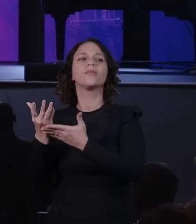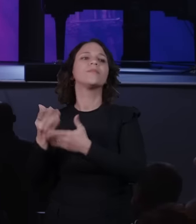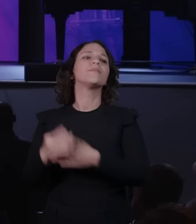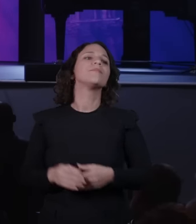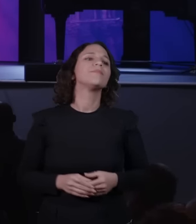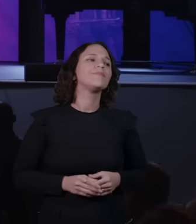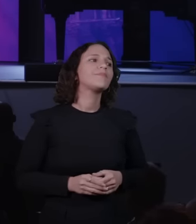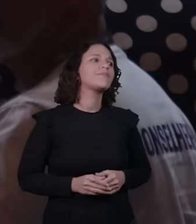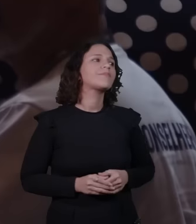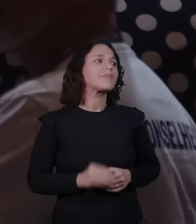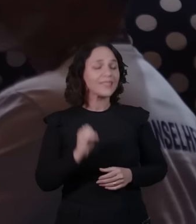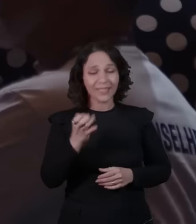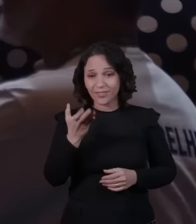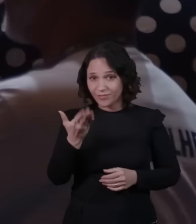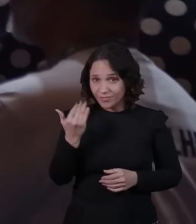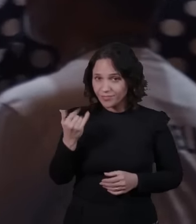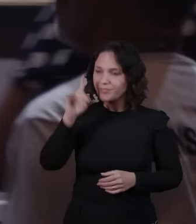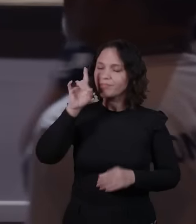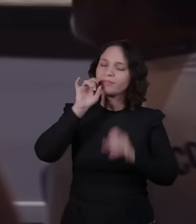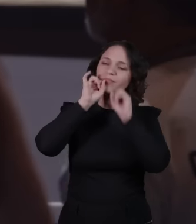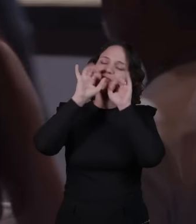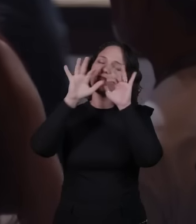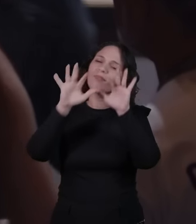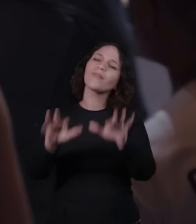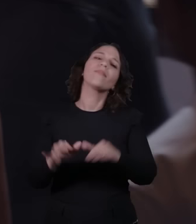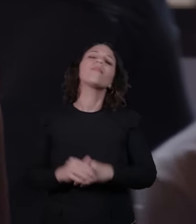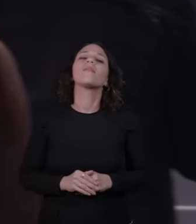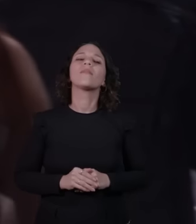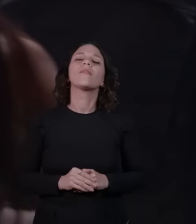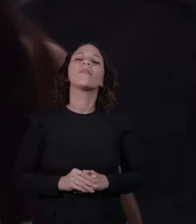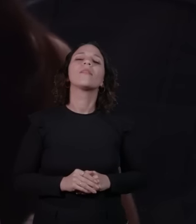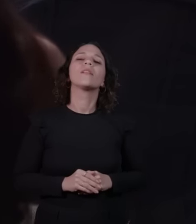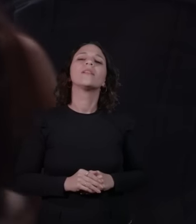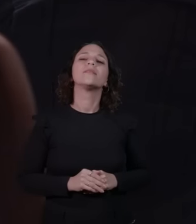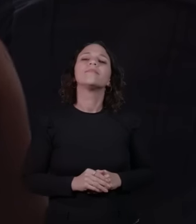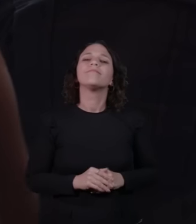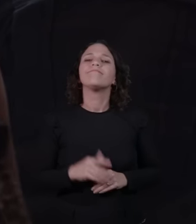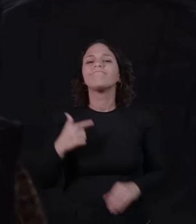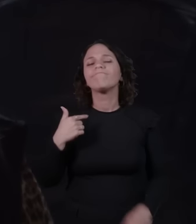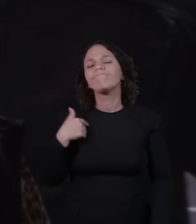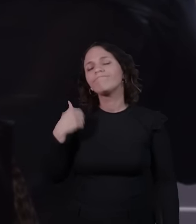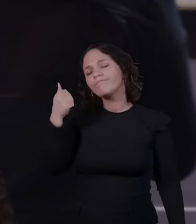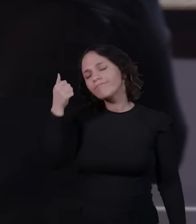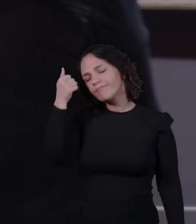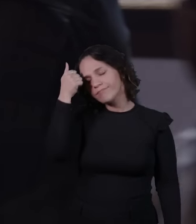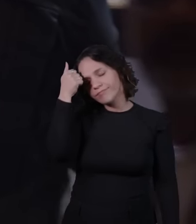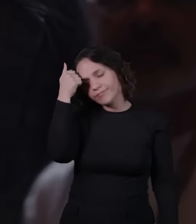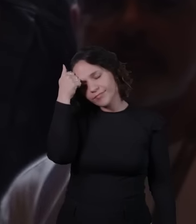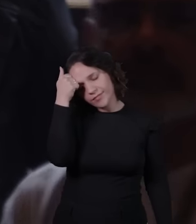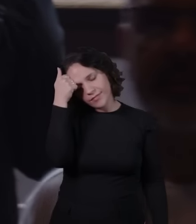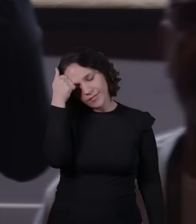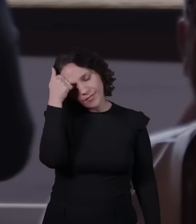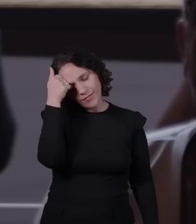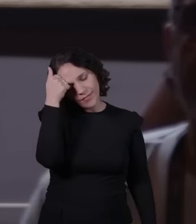veio, mas quer vir, pode vir. Deus abençoe. Deus abençoe, minha querida. Deus abençoe.